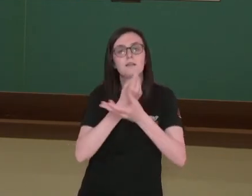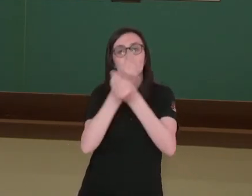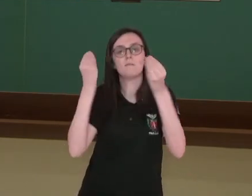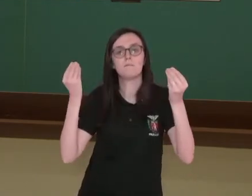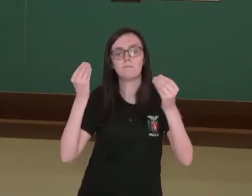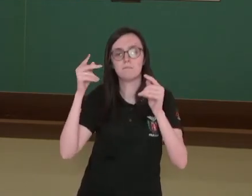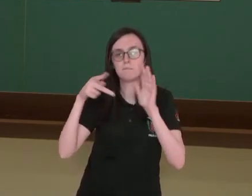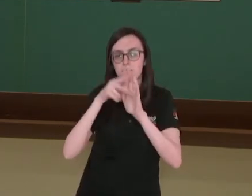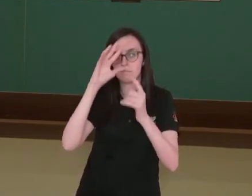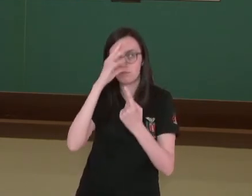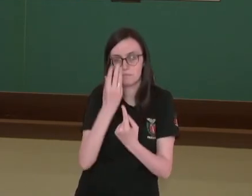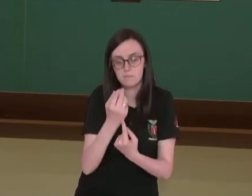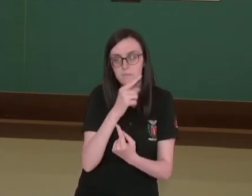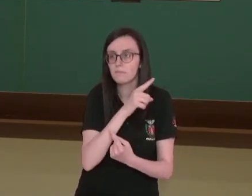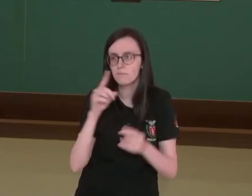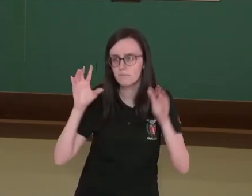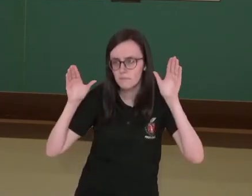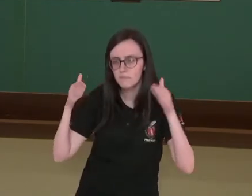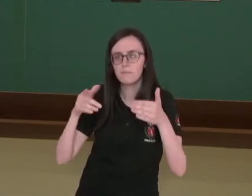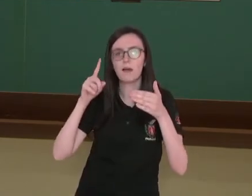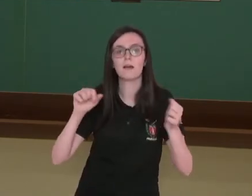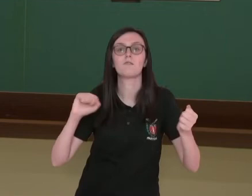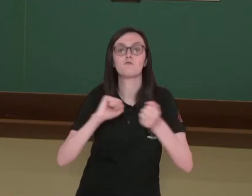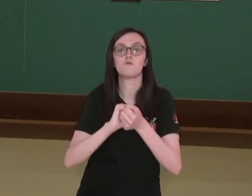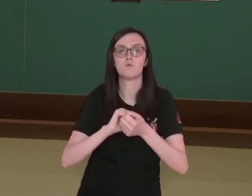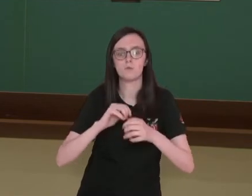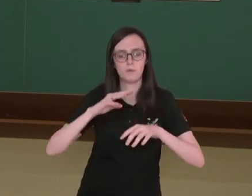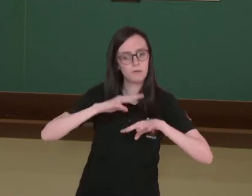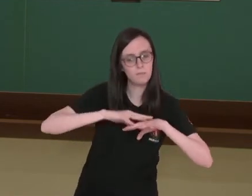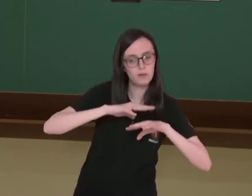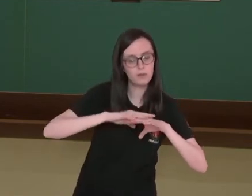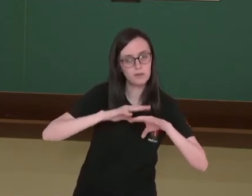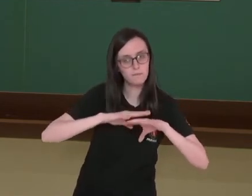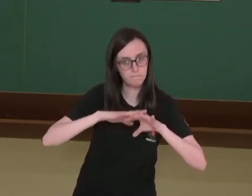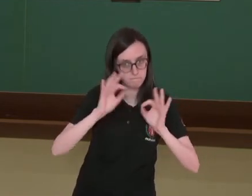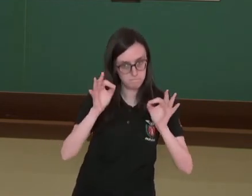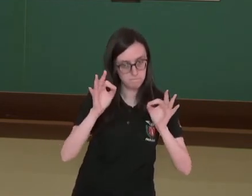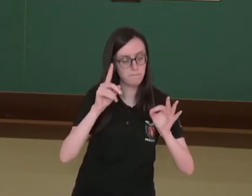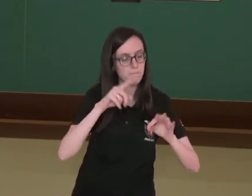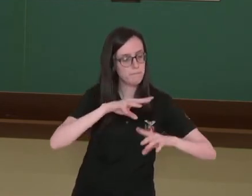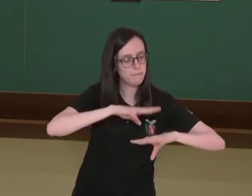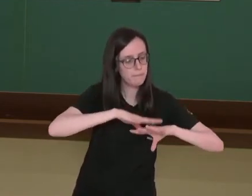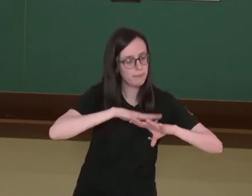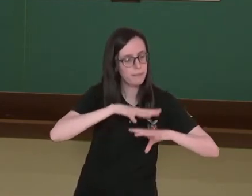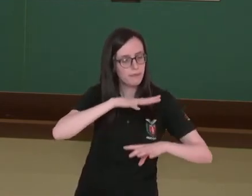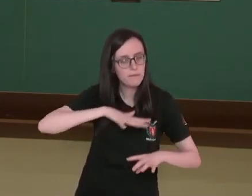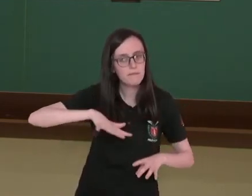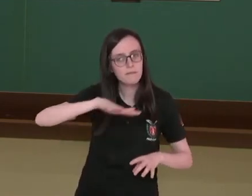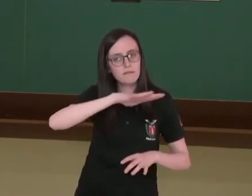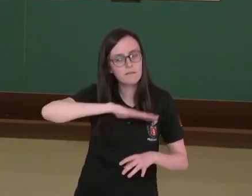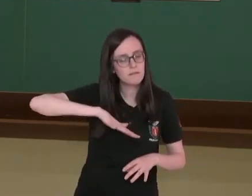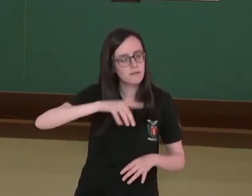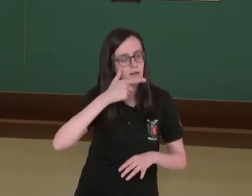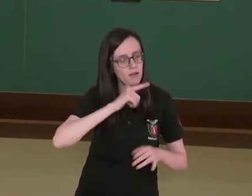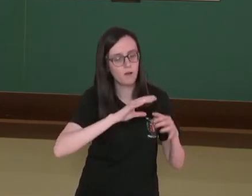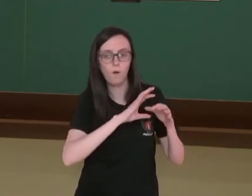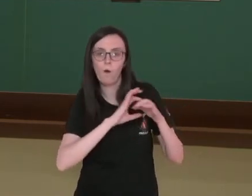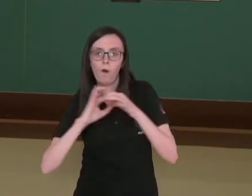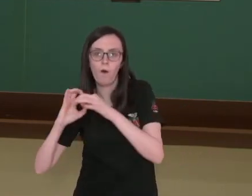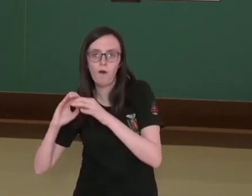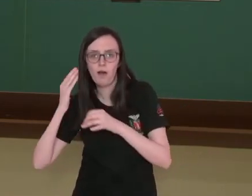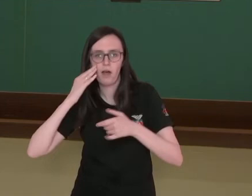de arte que elas trabalham em conjunto, né, com a matemática, né? Ela traz reporta esse contexto, né,